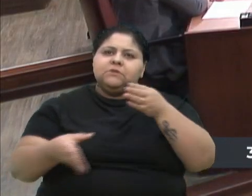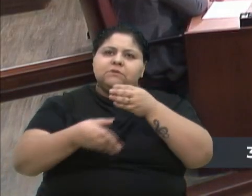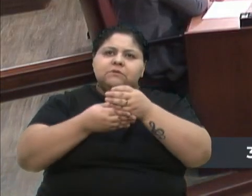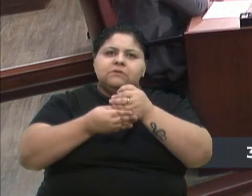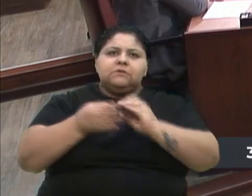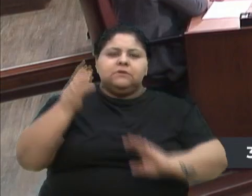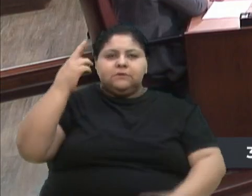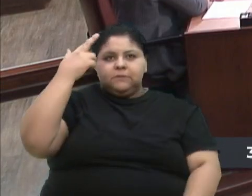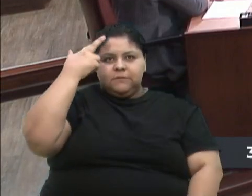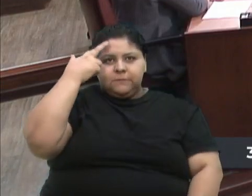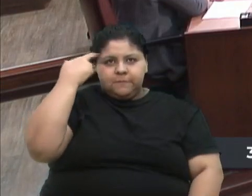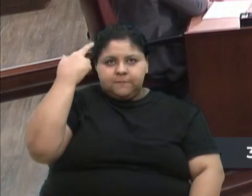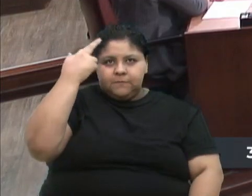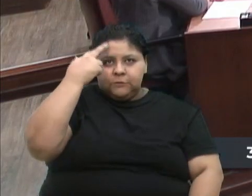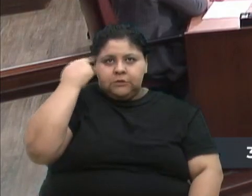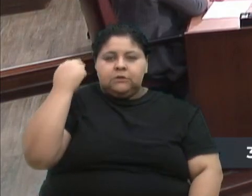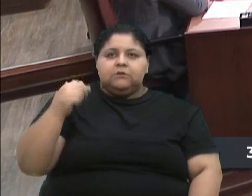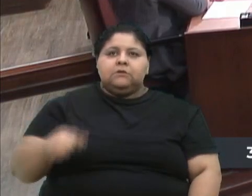vereador Bortola.